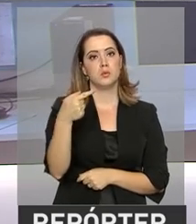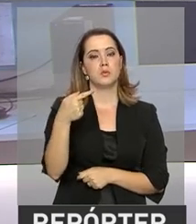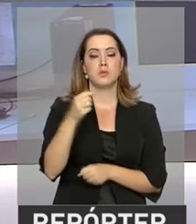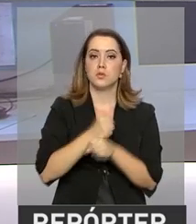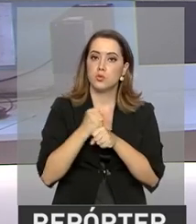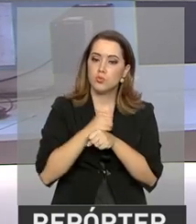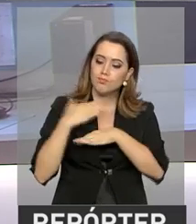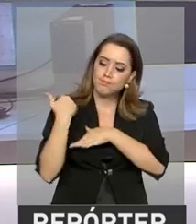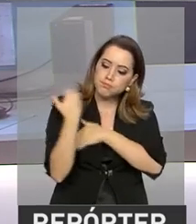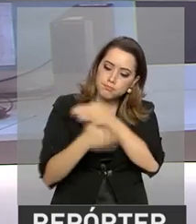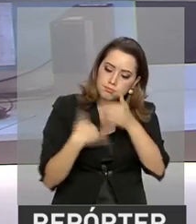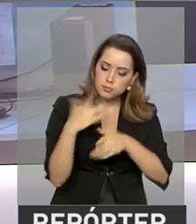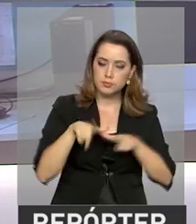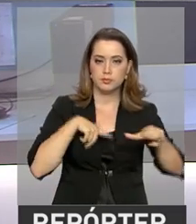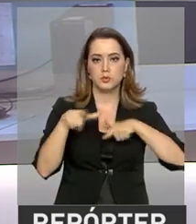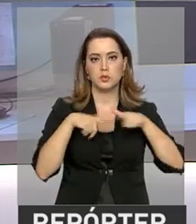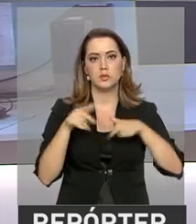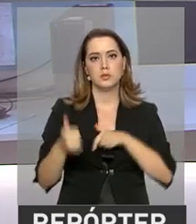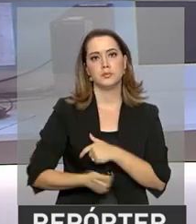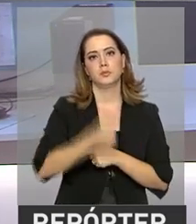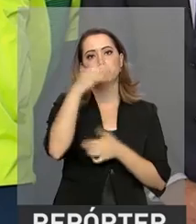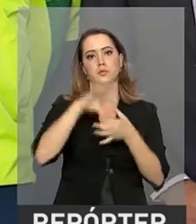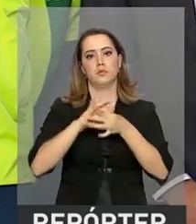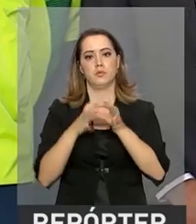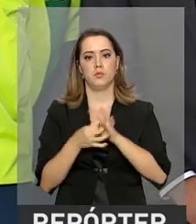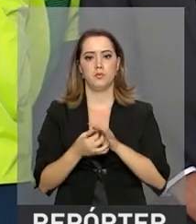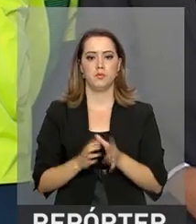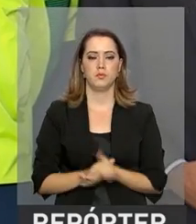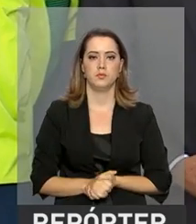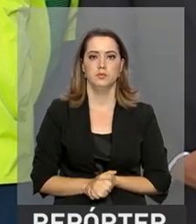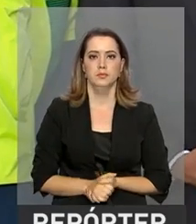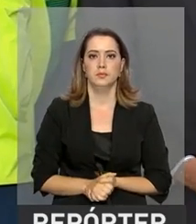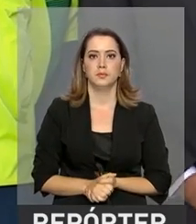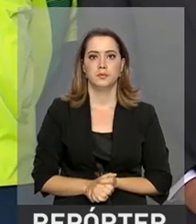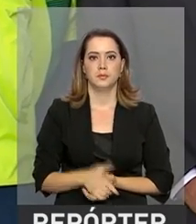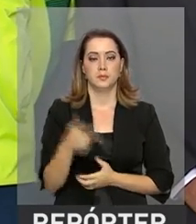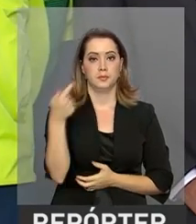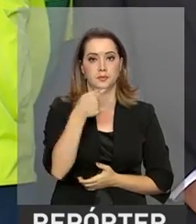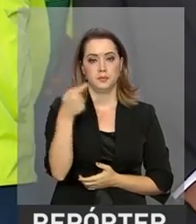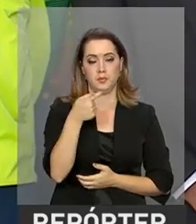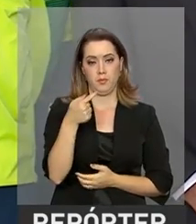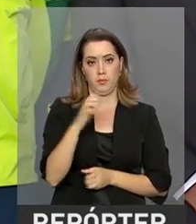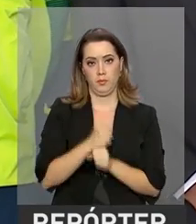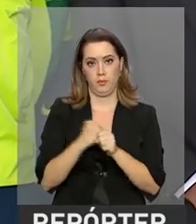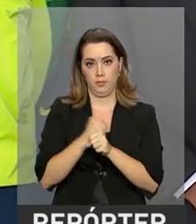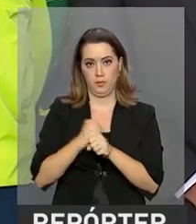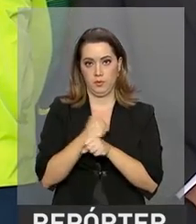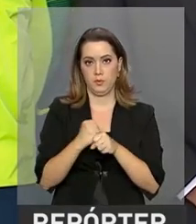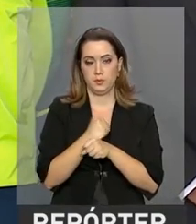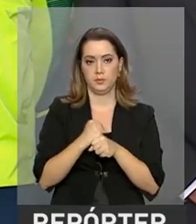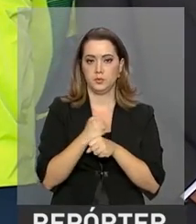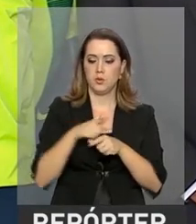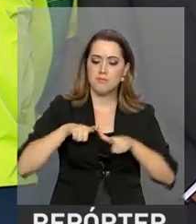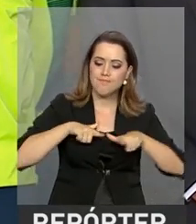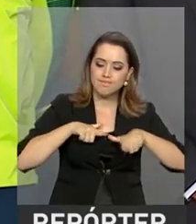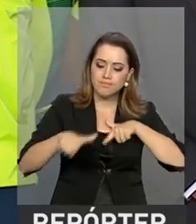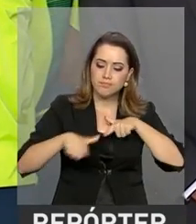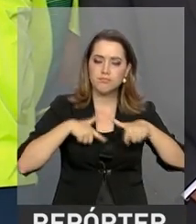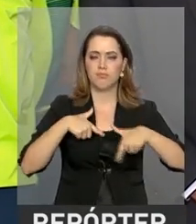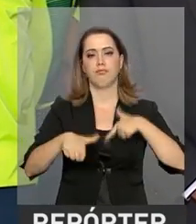trabalho para que a olimpíada fosse um sucesso foram 7 anos de trabalho ah